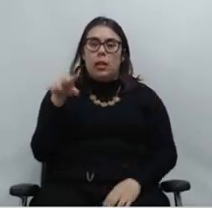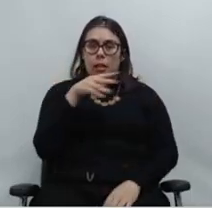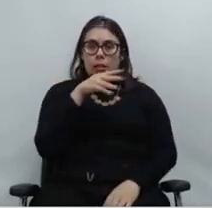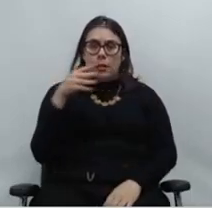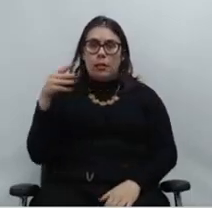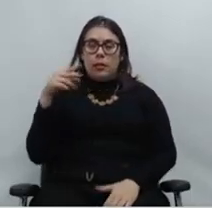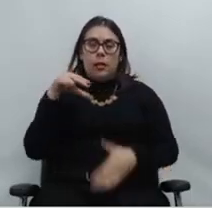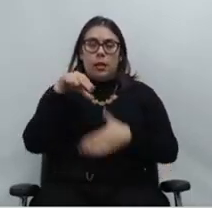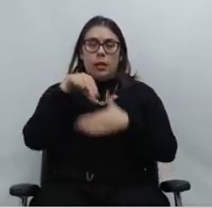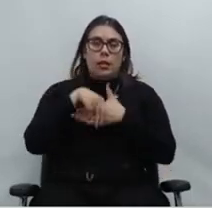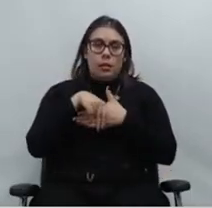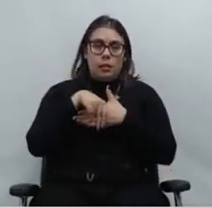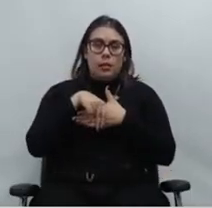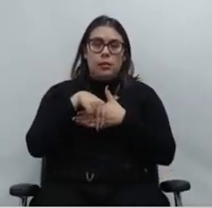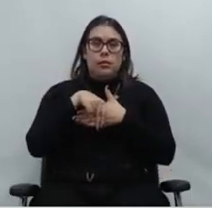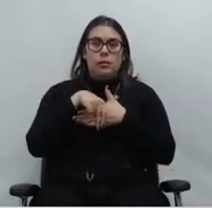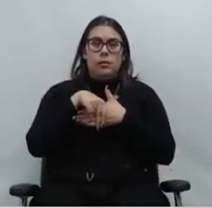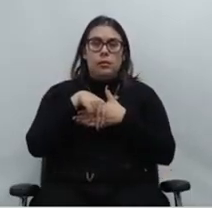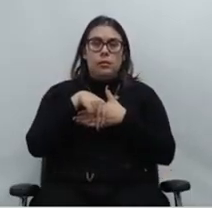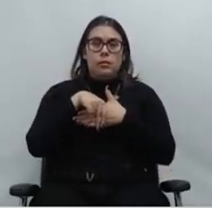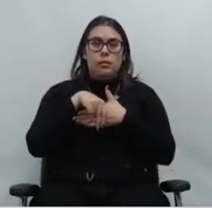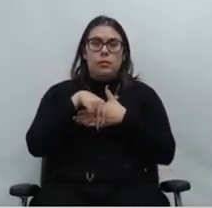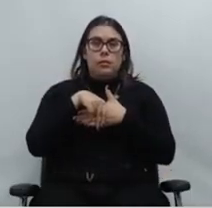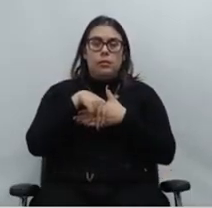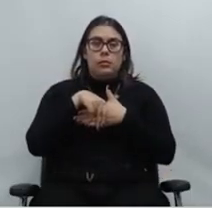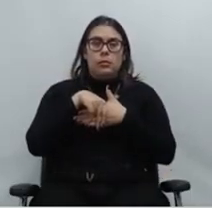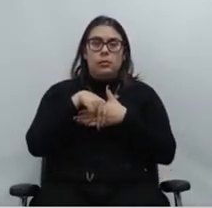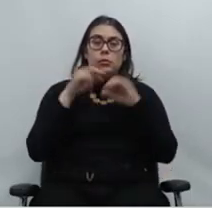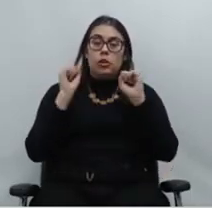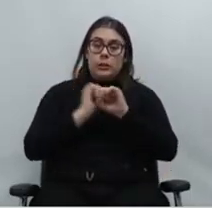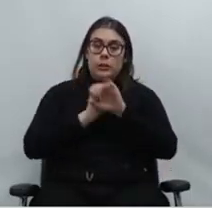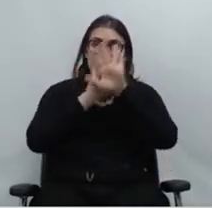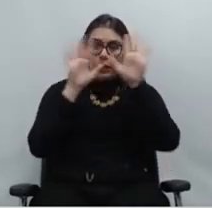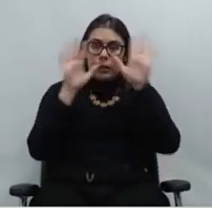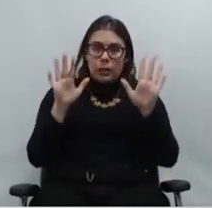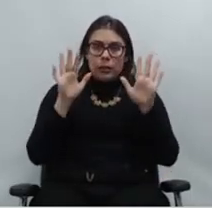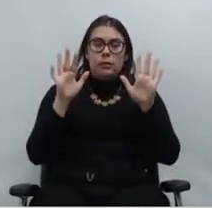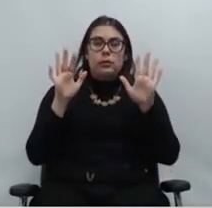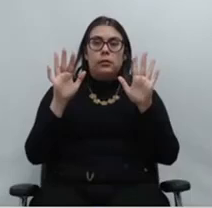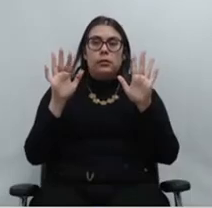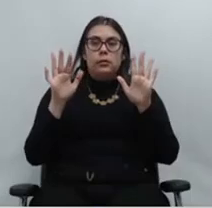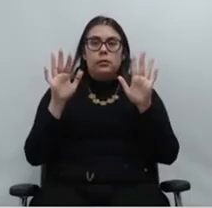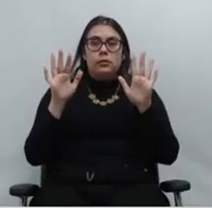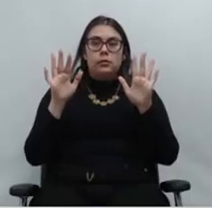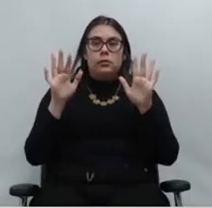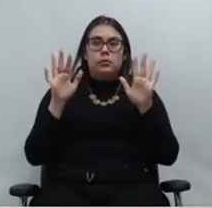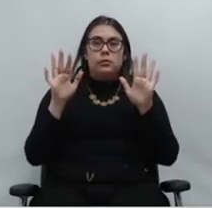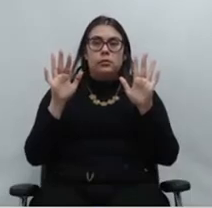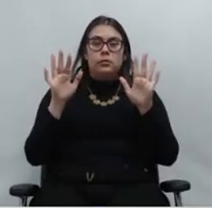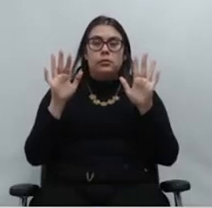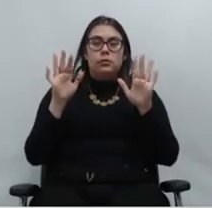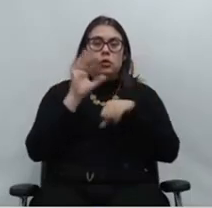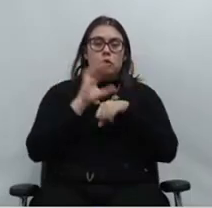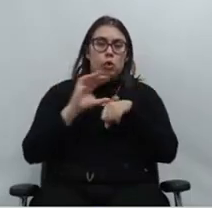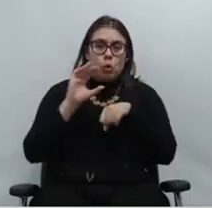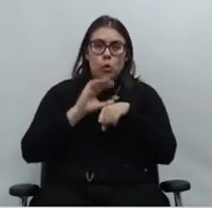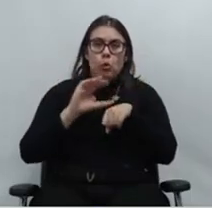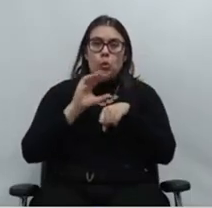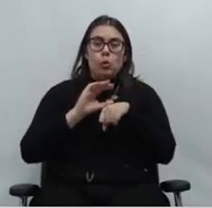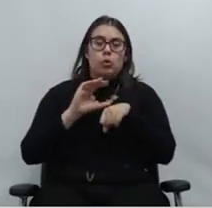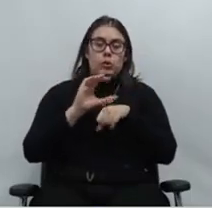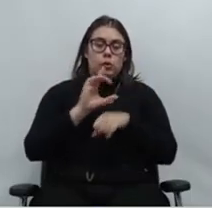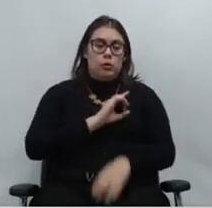vou juntar aos autos posteriormente, justamente pedindo esclarecimento sobre a redução dos recursos destinados à capacitação de cursos